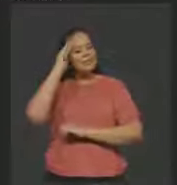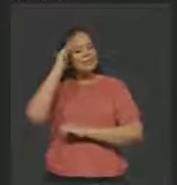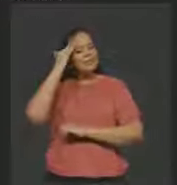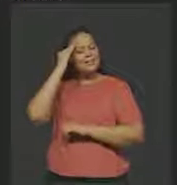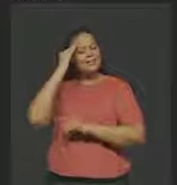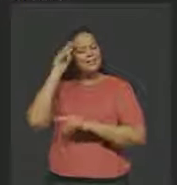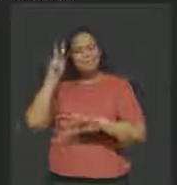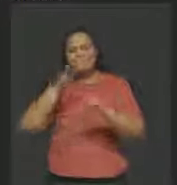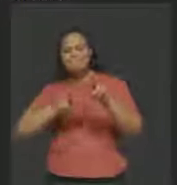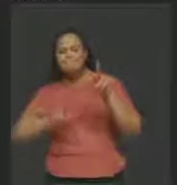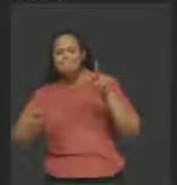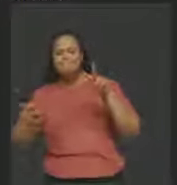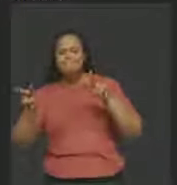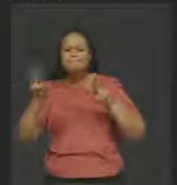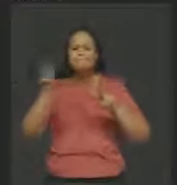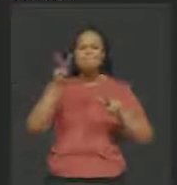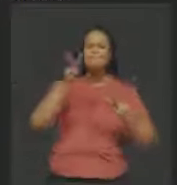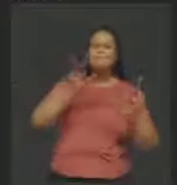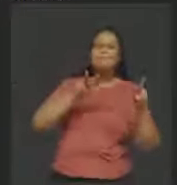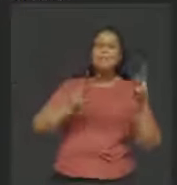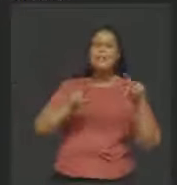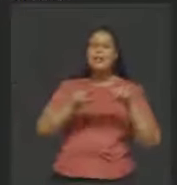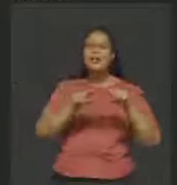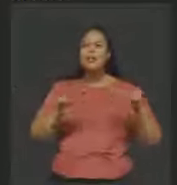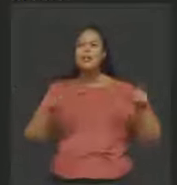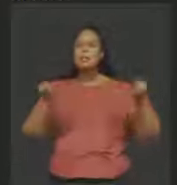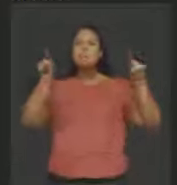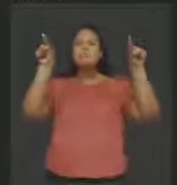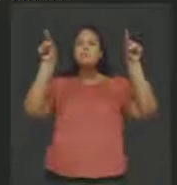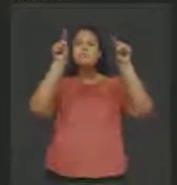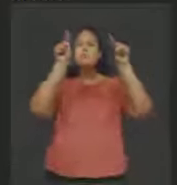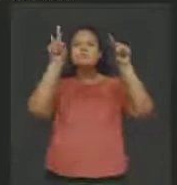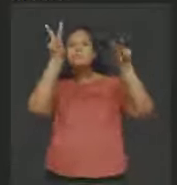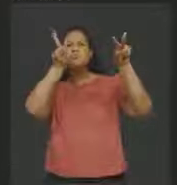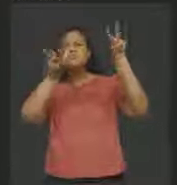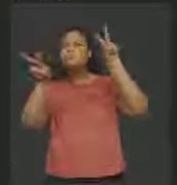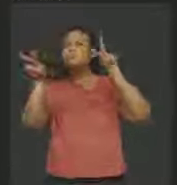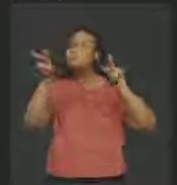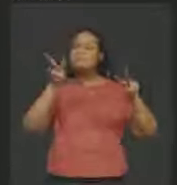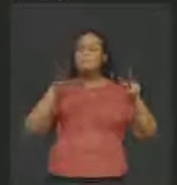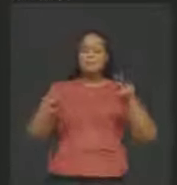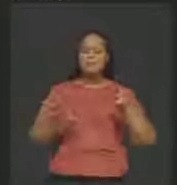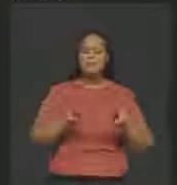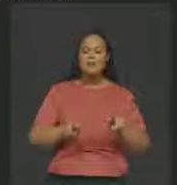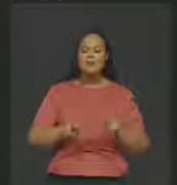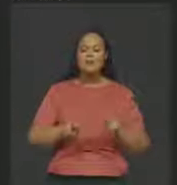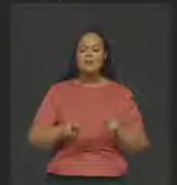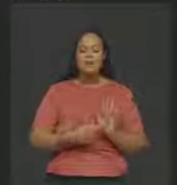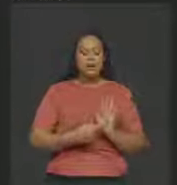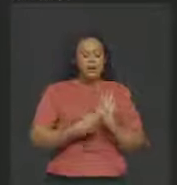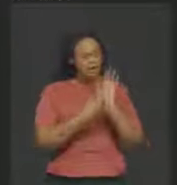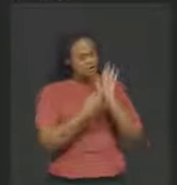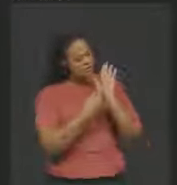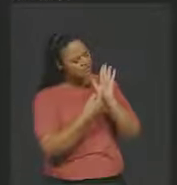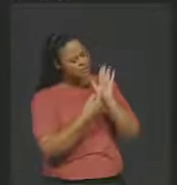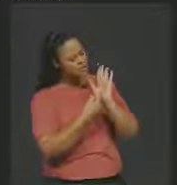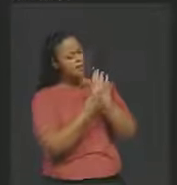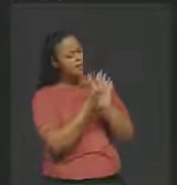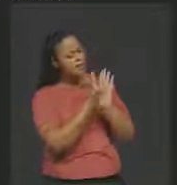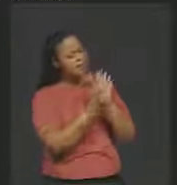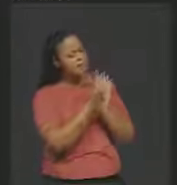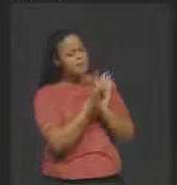as partes que constituem um circuito elétrico e que você possa também identificar os símbolos